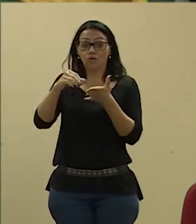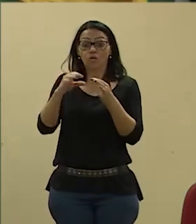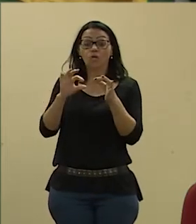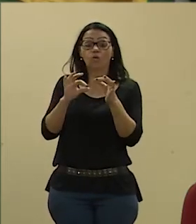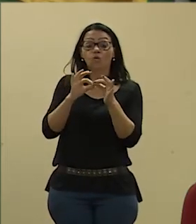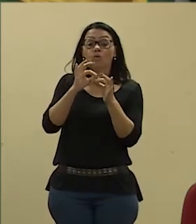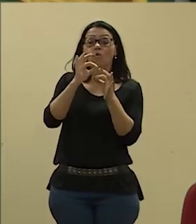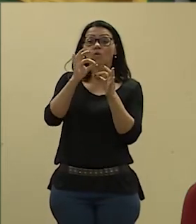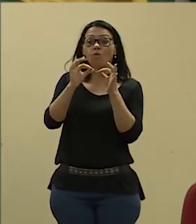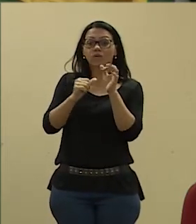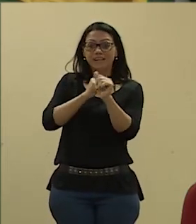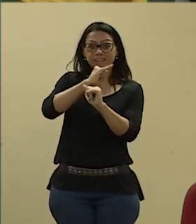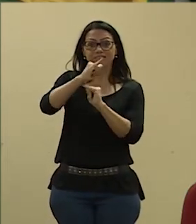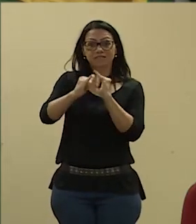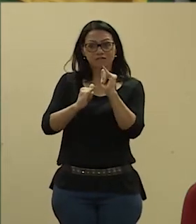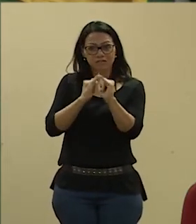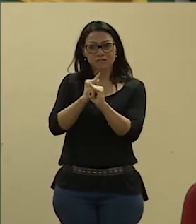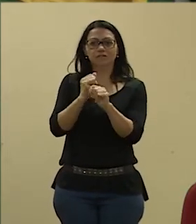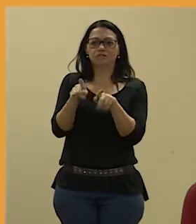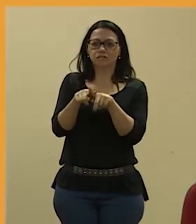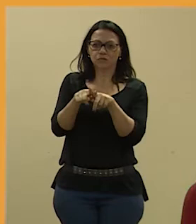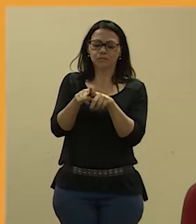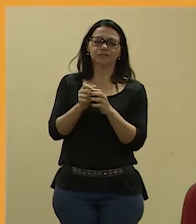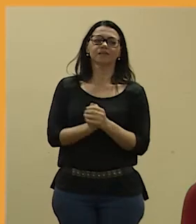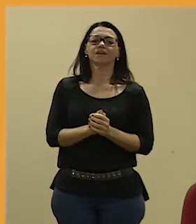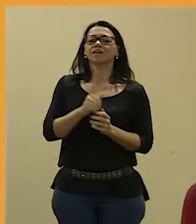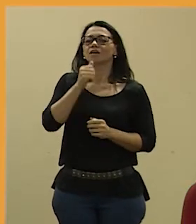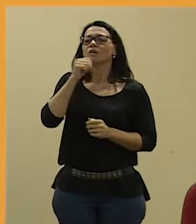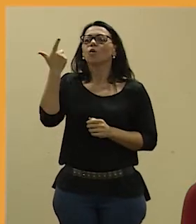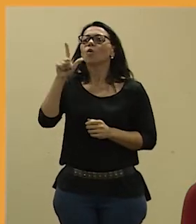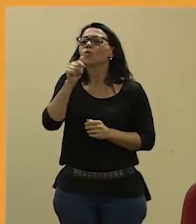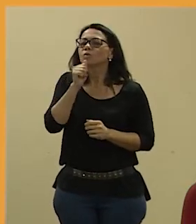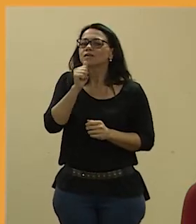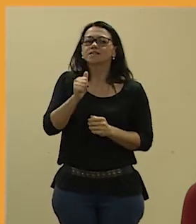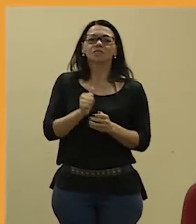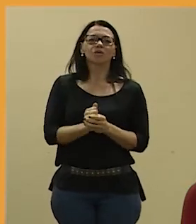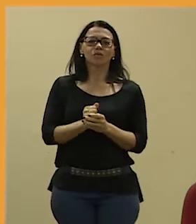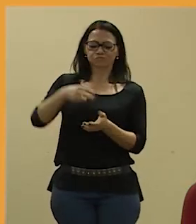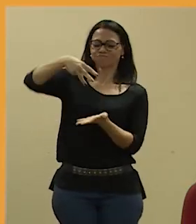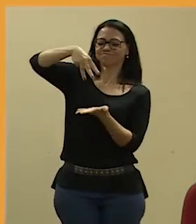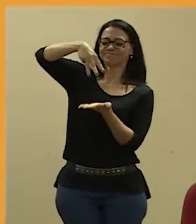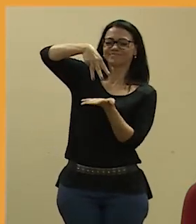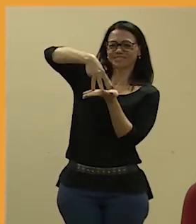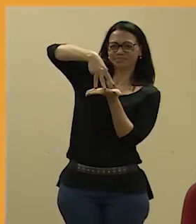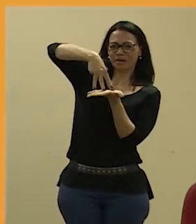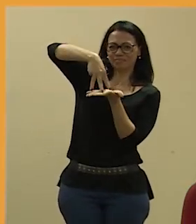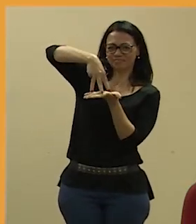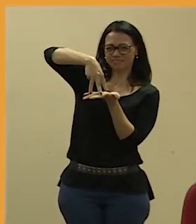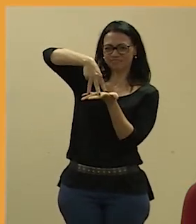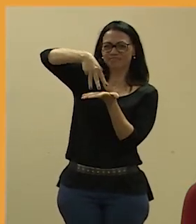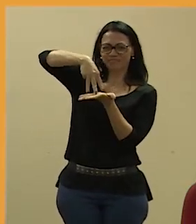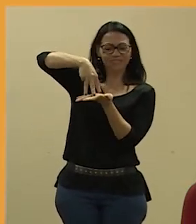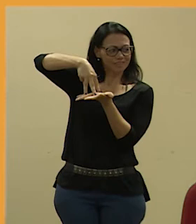é satisfatória solução número 2 um tripé ela ia trazer um pezinho que eu tenho disse que estamos 20 reais dependendo de onde você